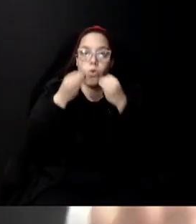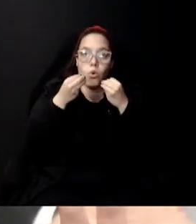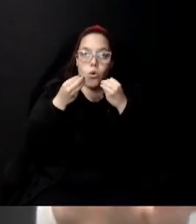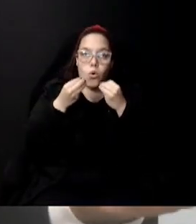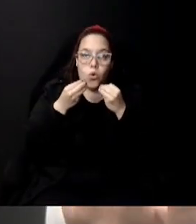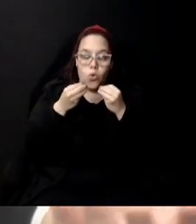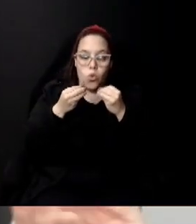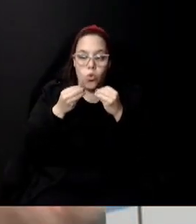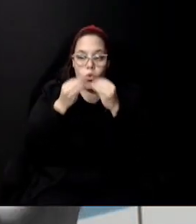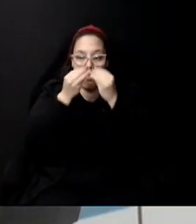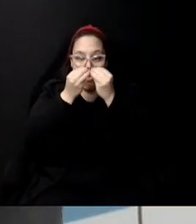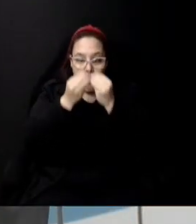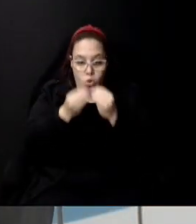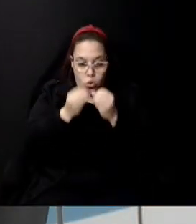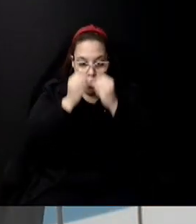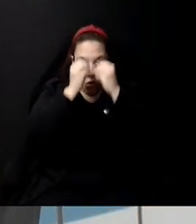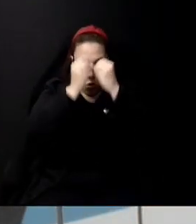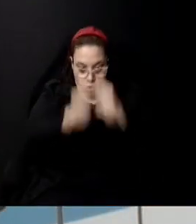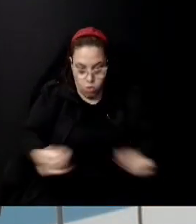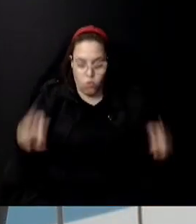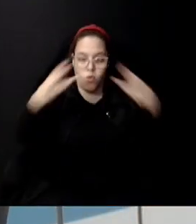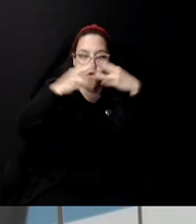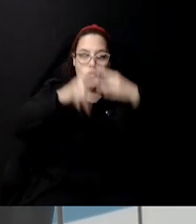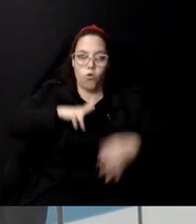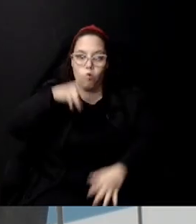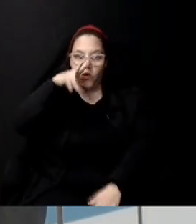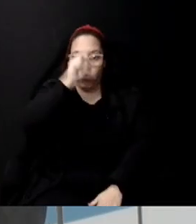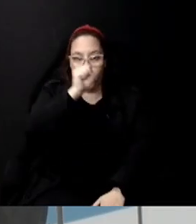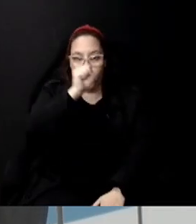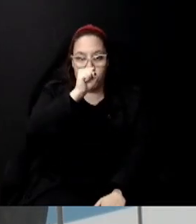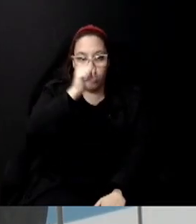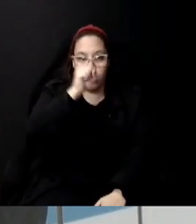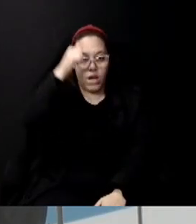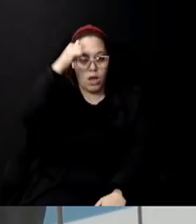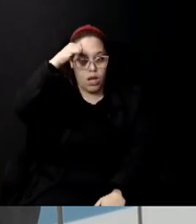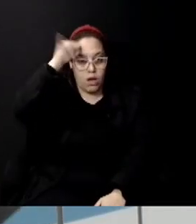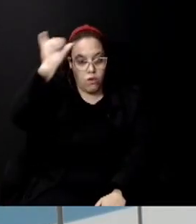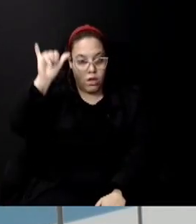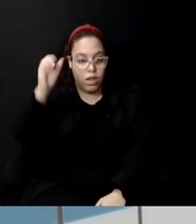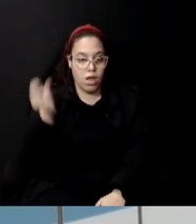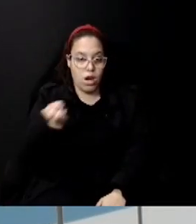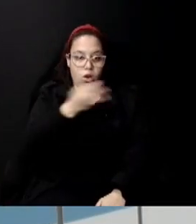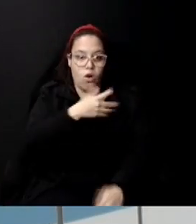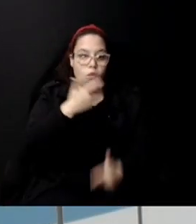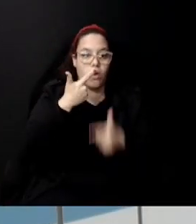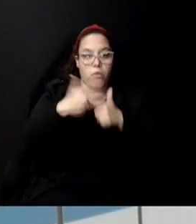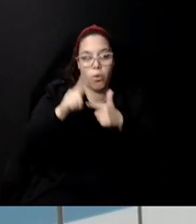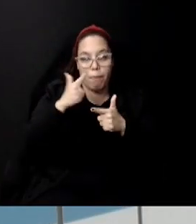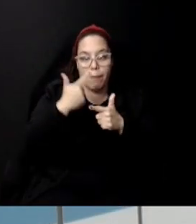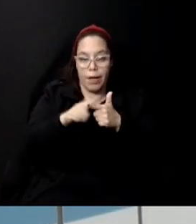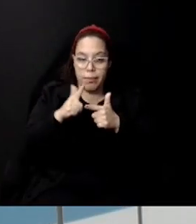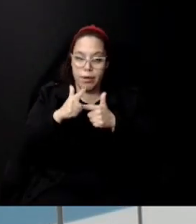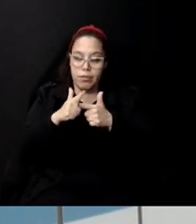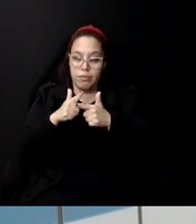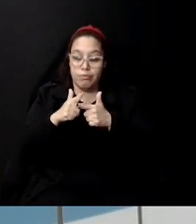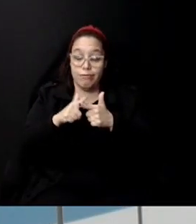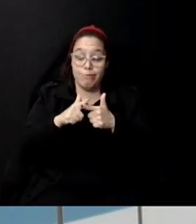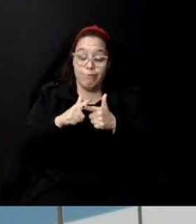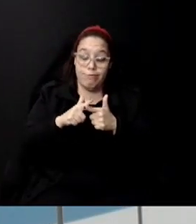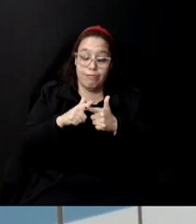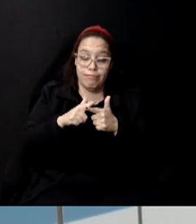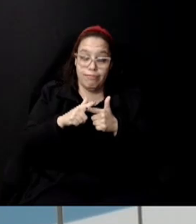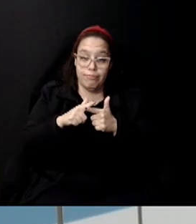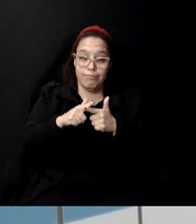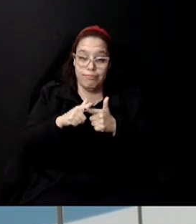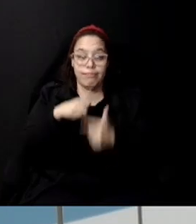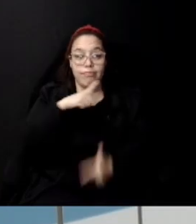uma organização que veio para evitar novos conflitos, a gente teria condições